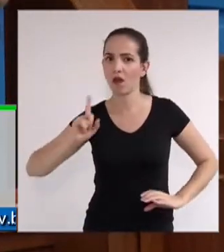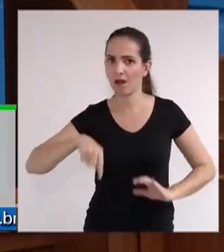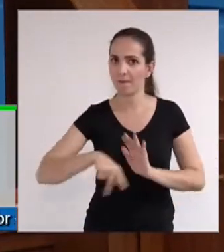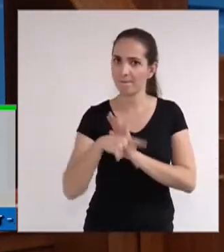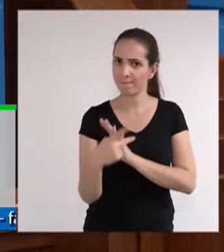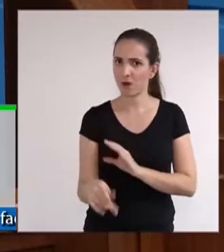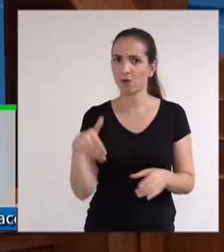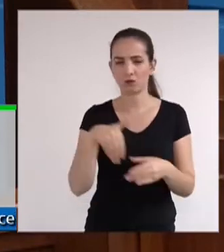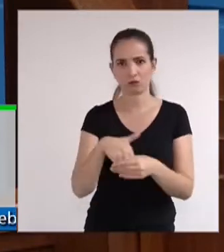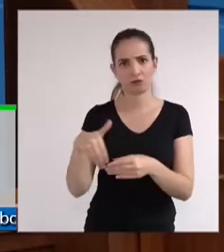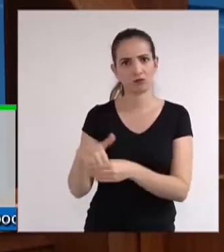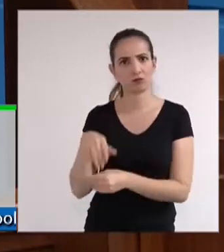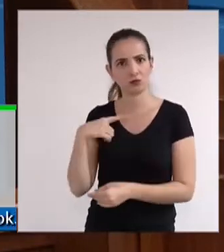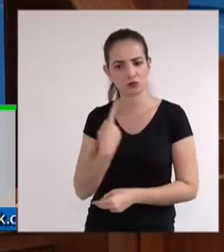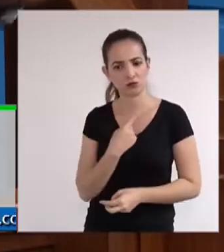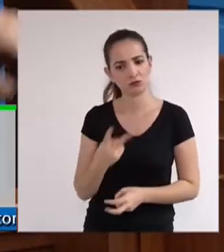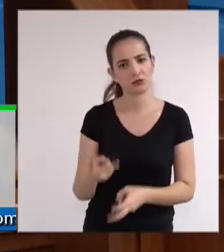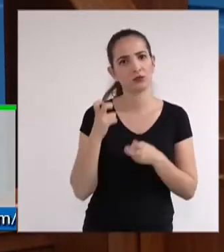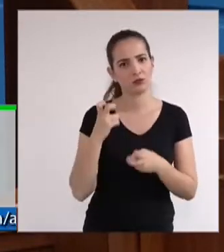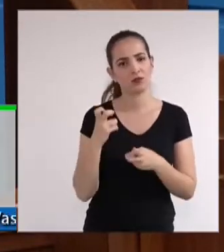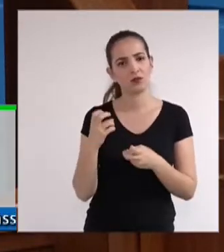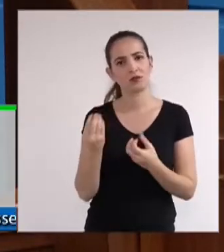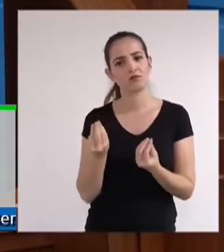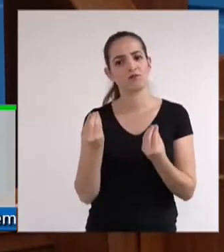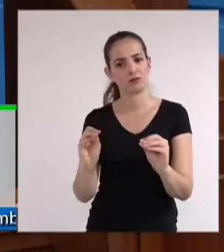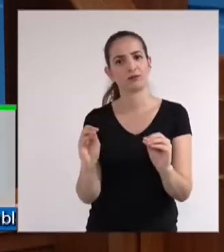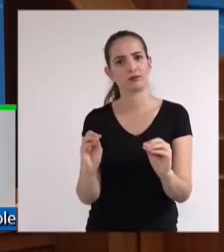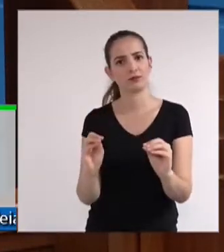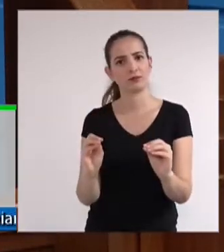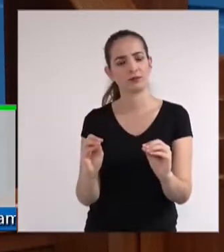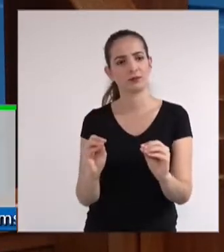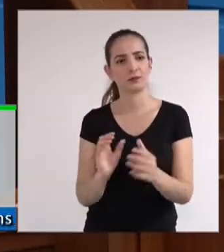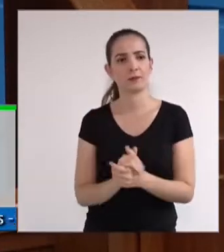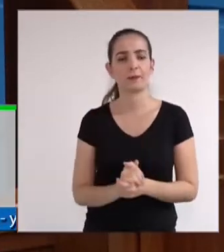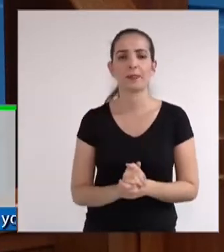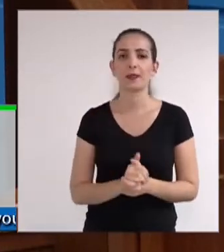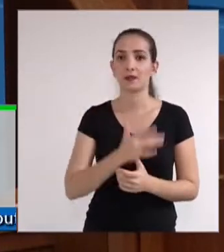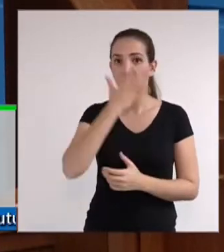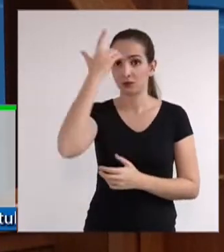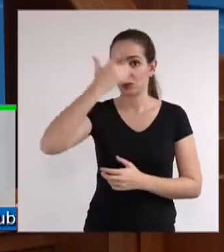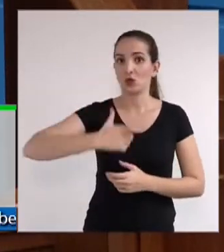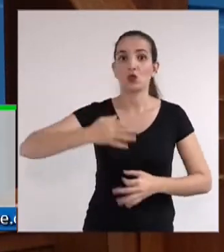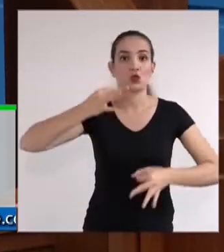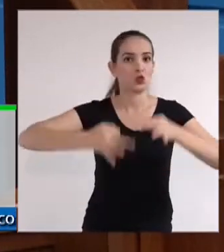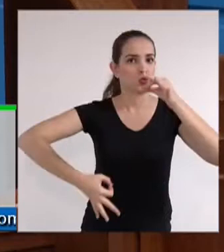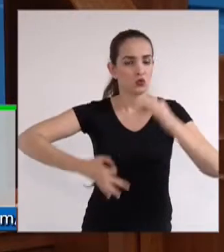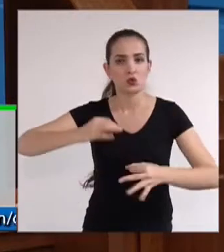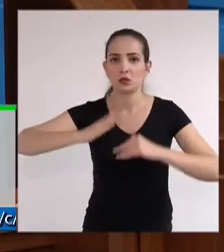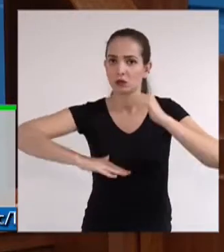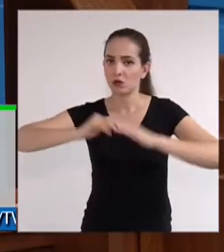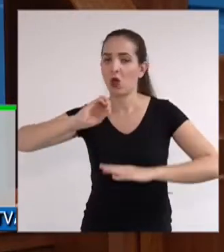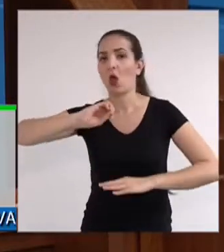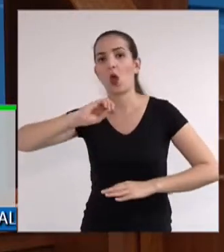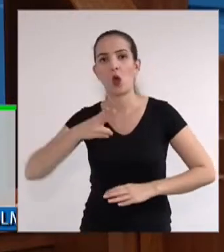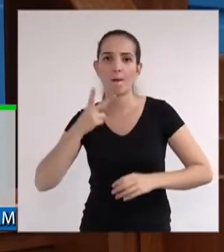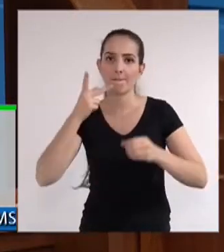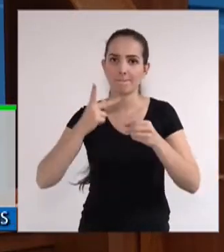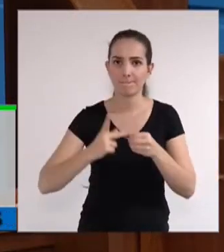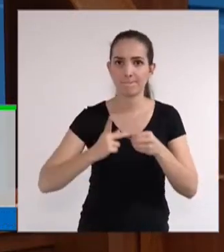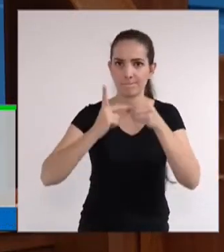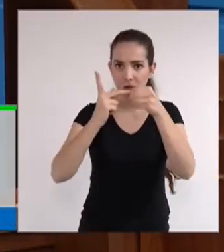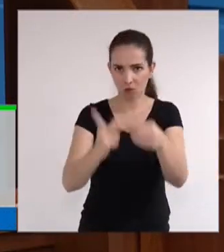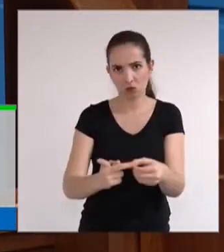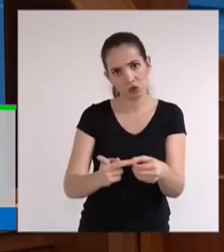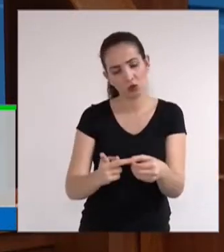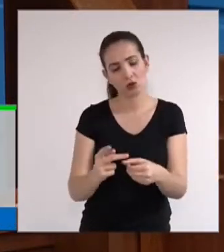escrutínio, identificar e atribuir. Nem os juízes e promotores eleitorais veem o